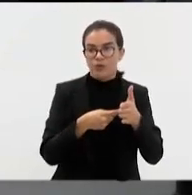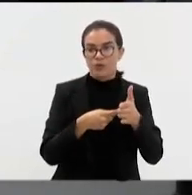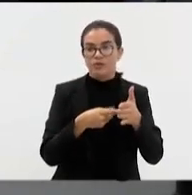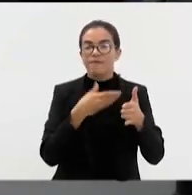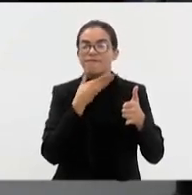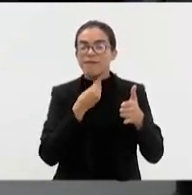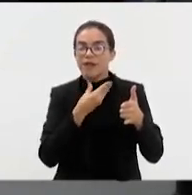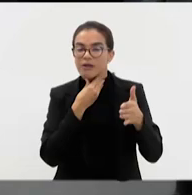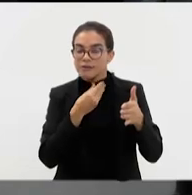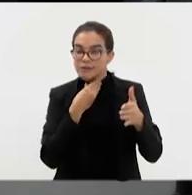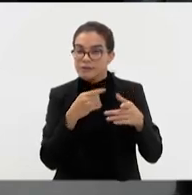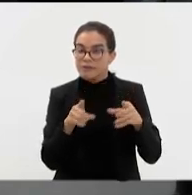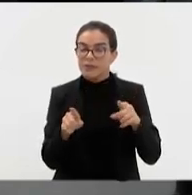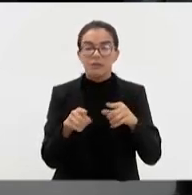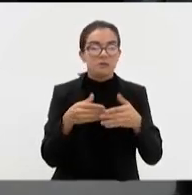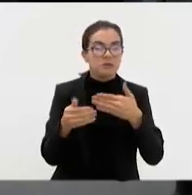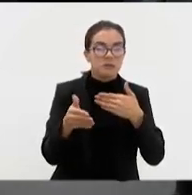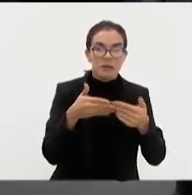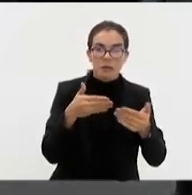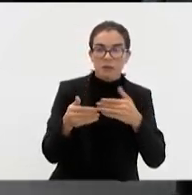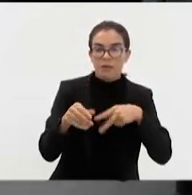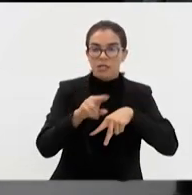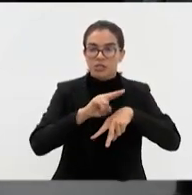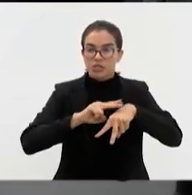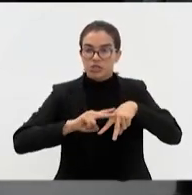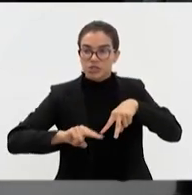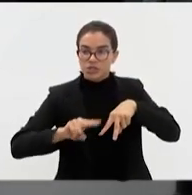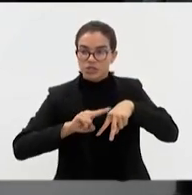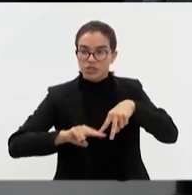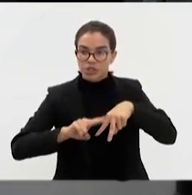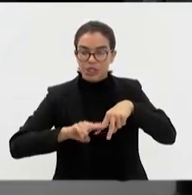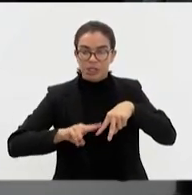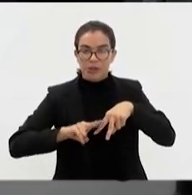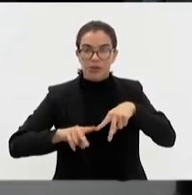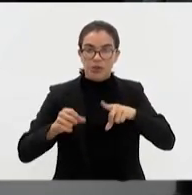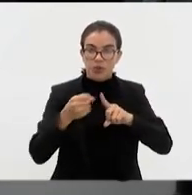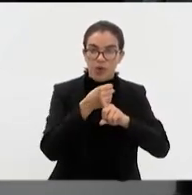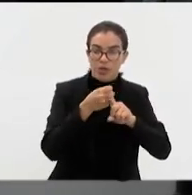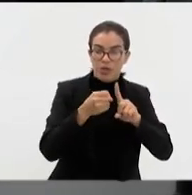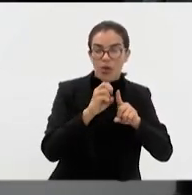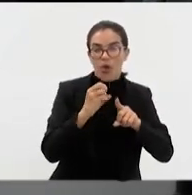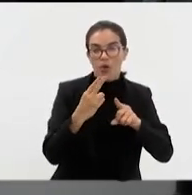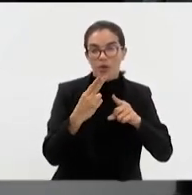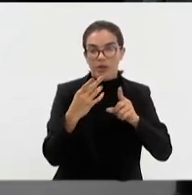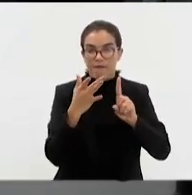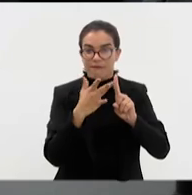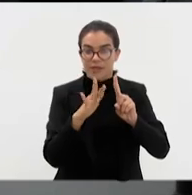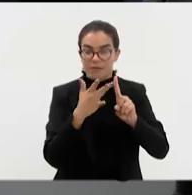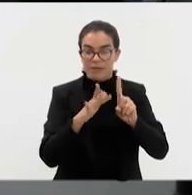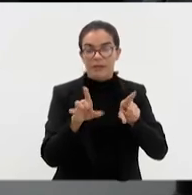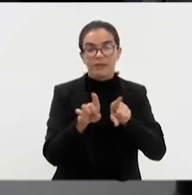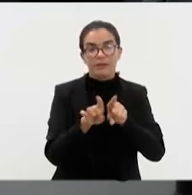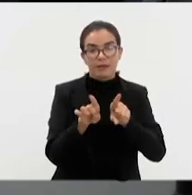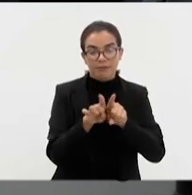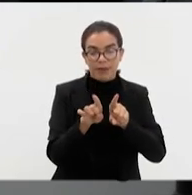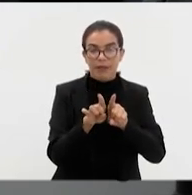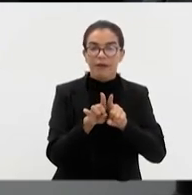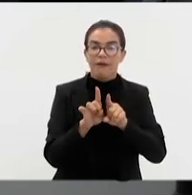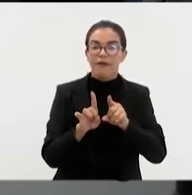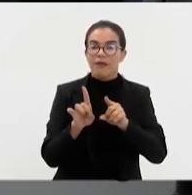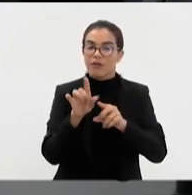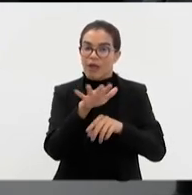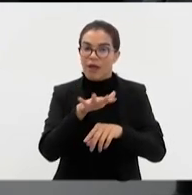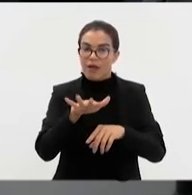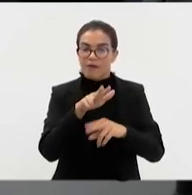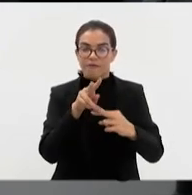inverídicas, independentemente do gênero do agressor ou da vítima, bem como a existência das agressões no ambiente